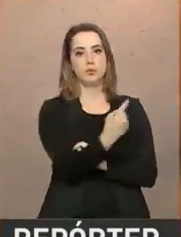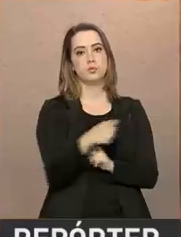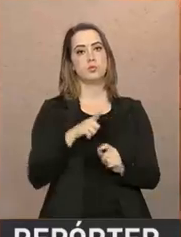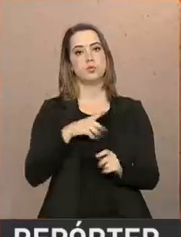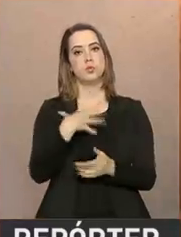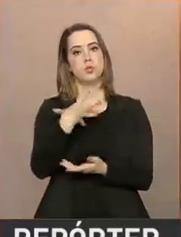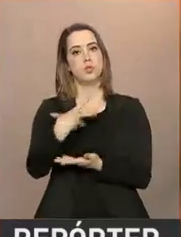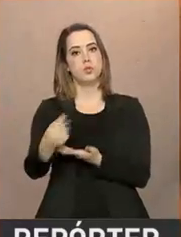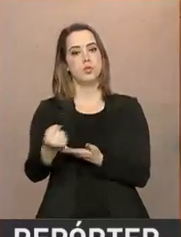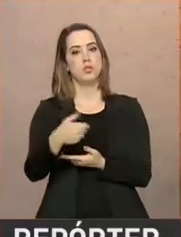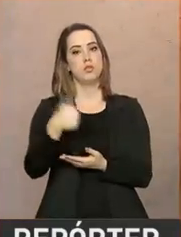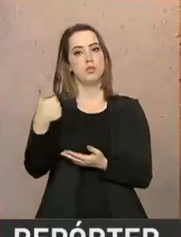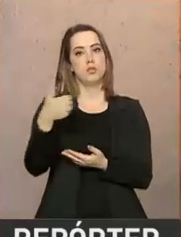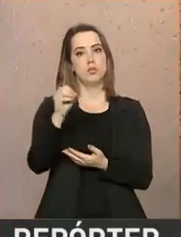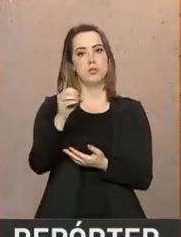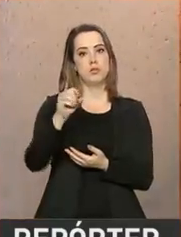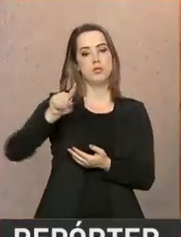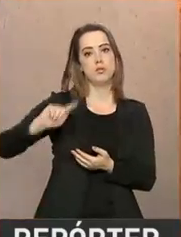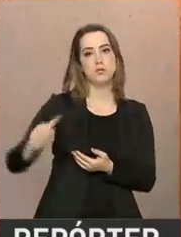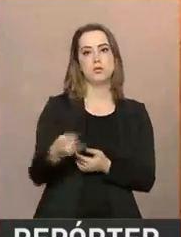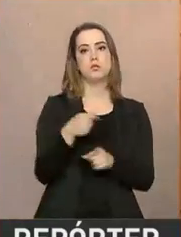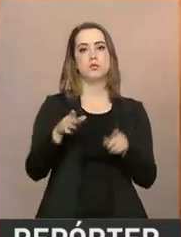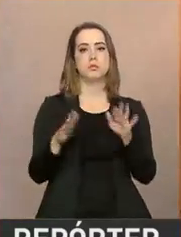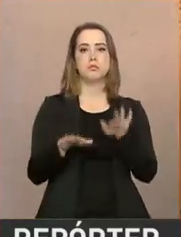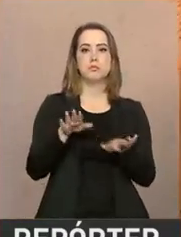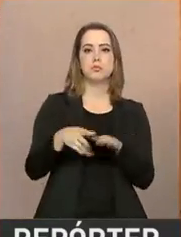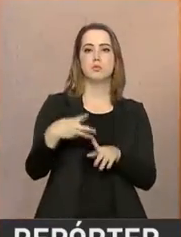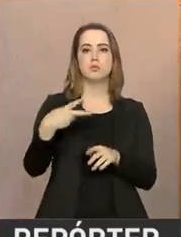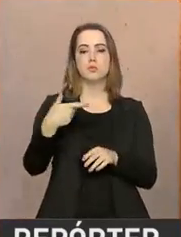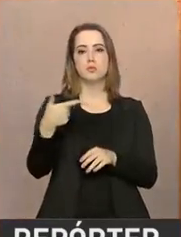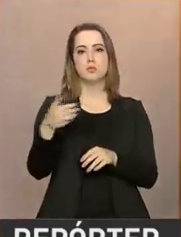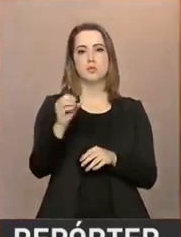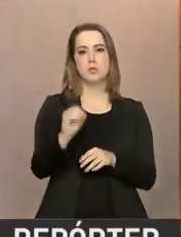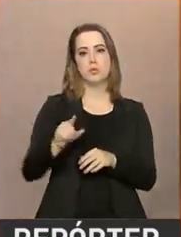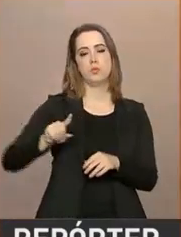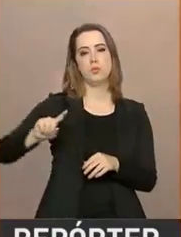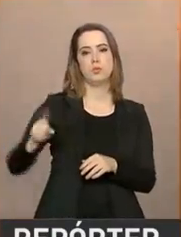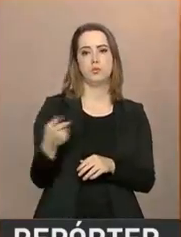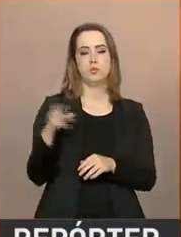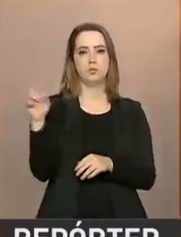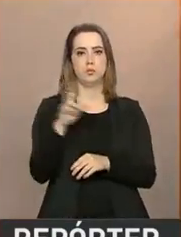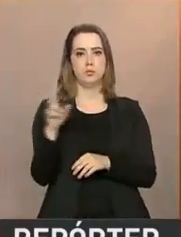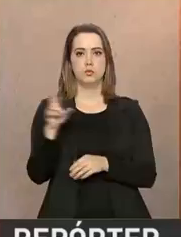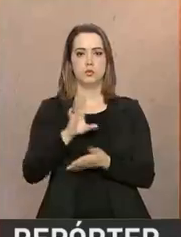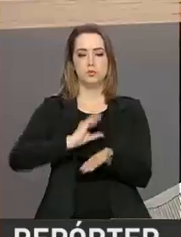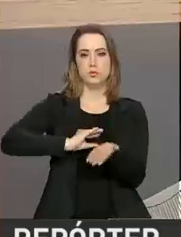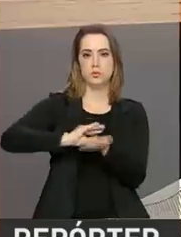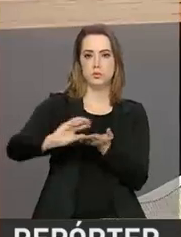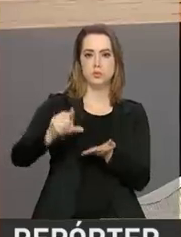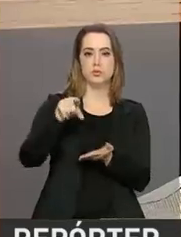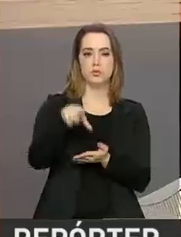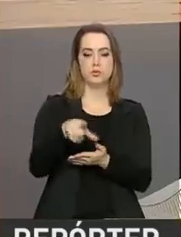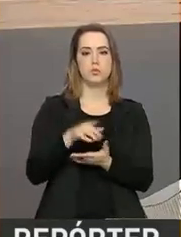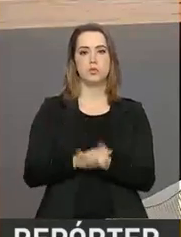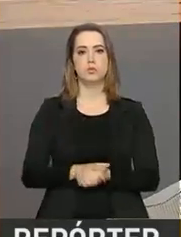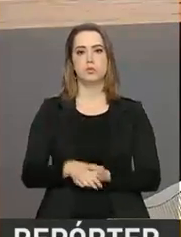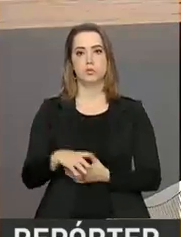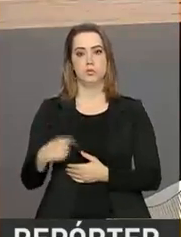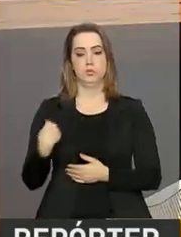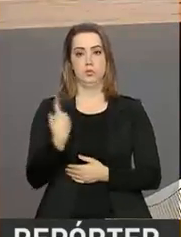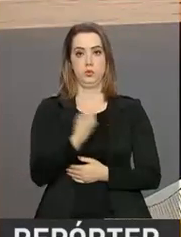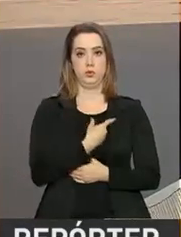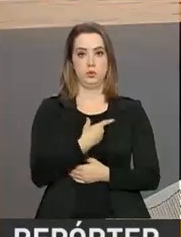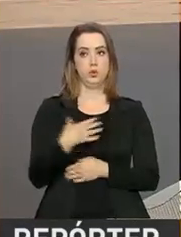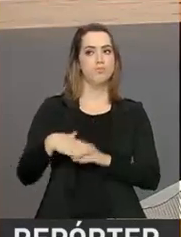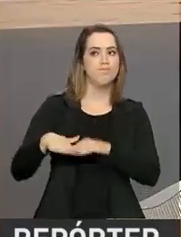receber entre R 100.000 e R 20.000 o tema deste ano é Ciência alimentando o Brasil o que a gente quer discutir com a população é